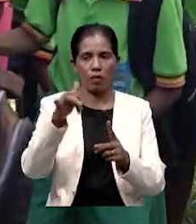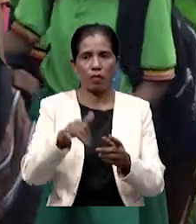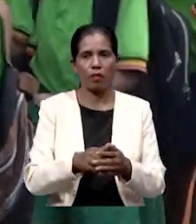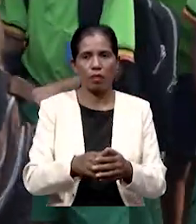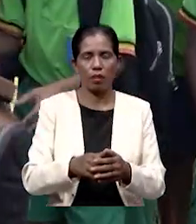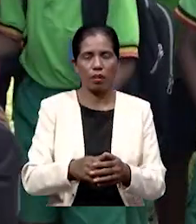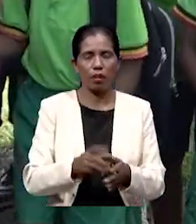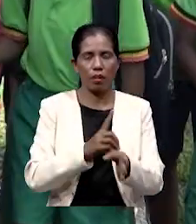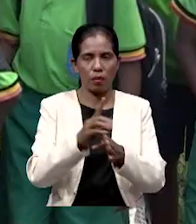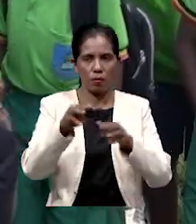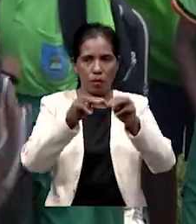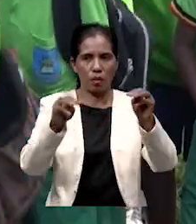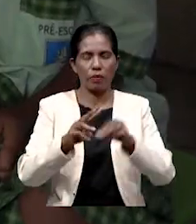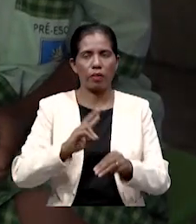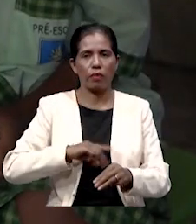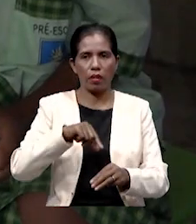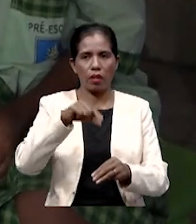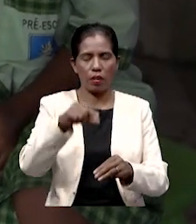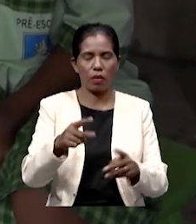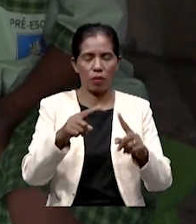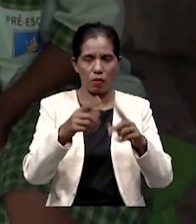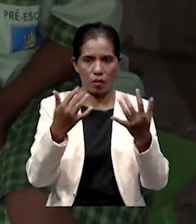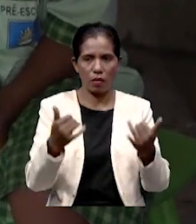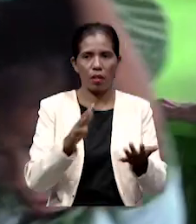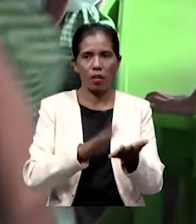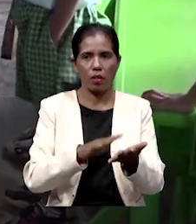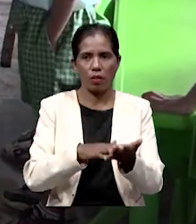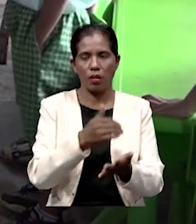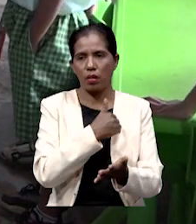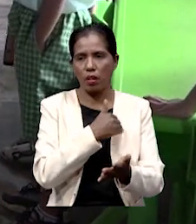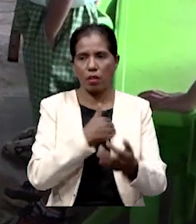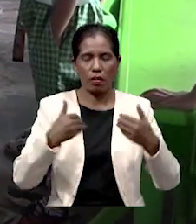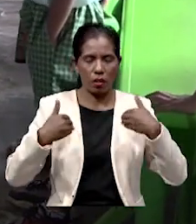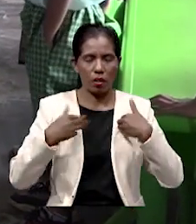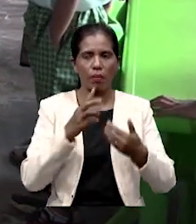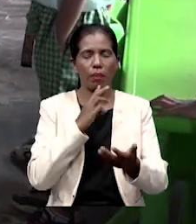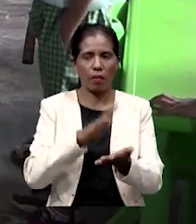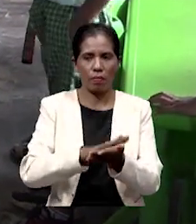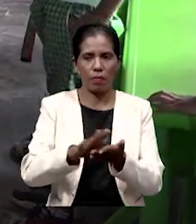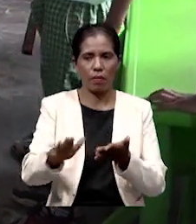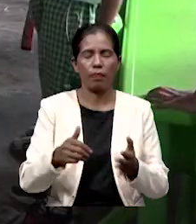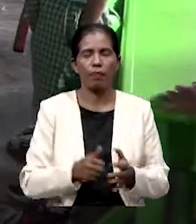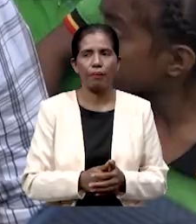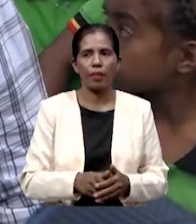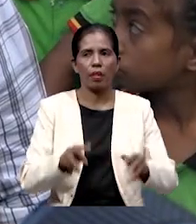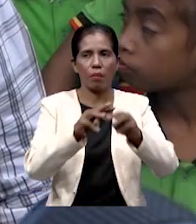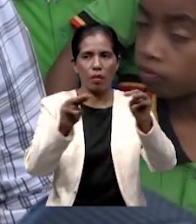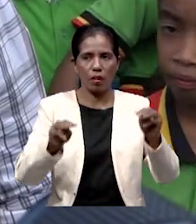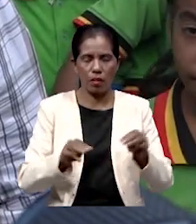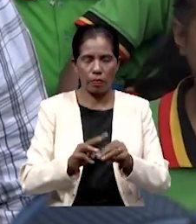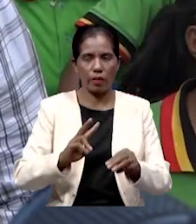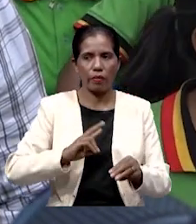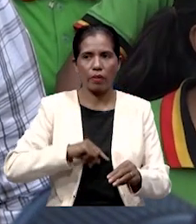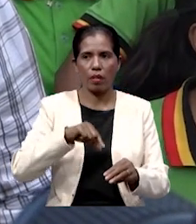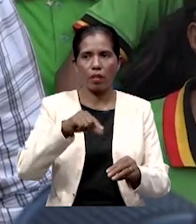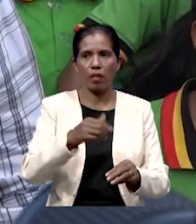Município Viqueque, Emílio Amaral, informa que agora a Escola Balung se dá a BEMOS. E o Município Viqueque, a Escola Barak, mas se dá o que